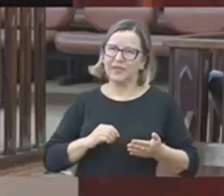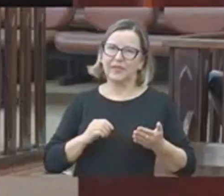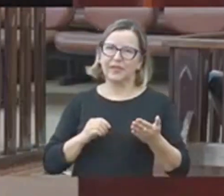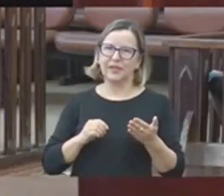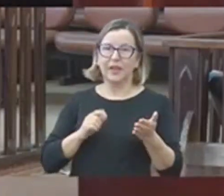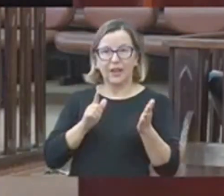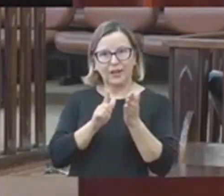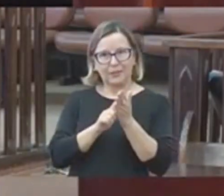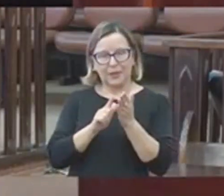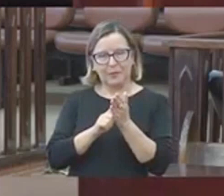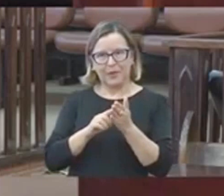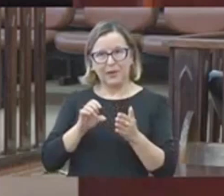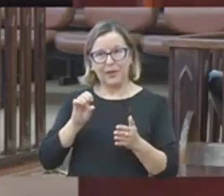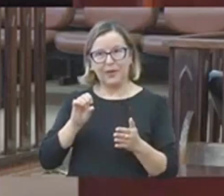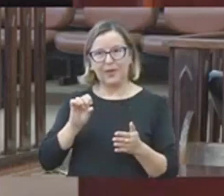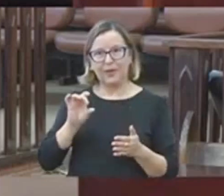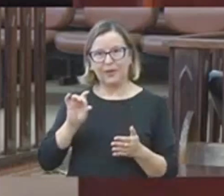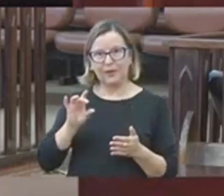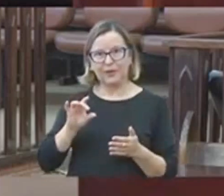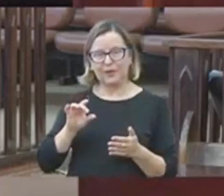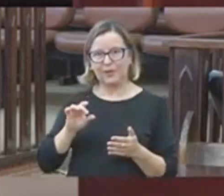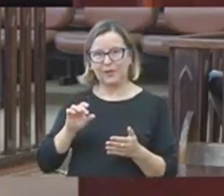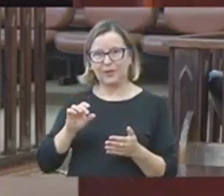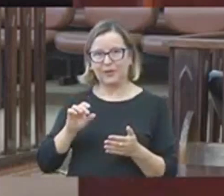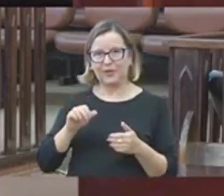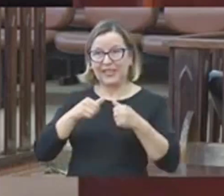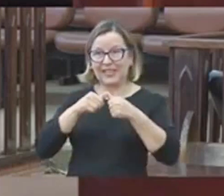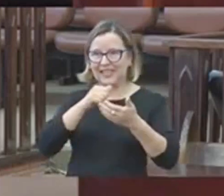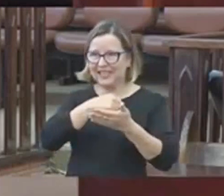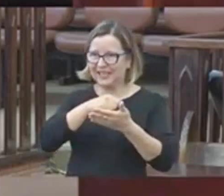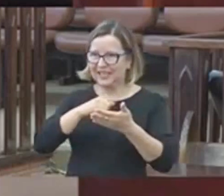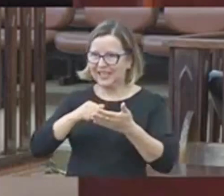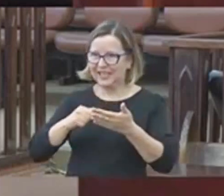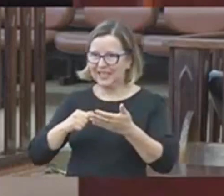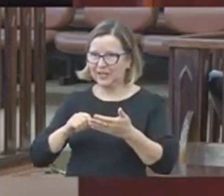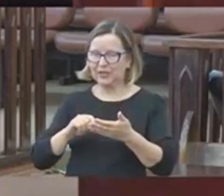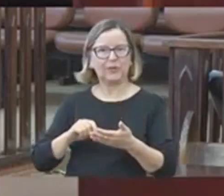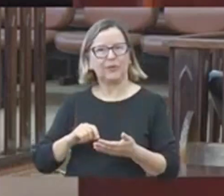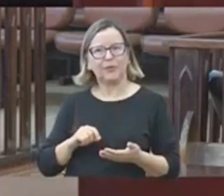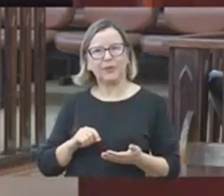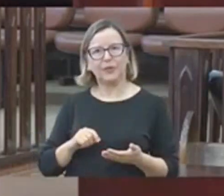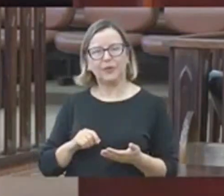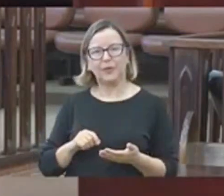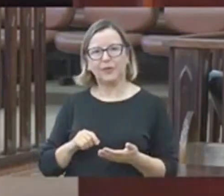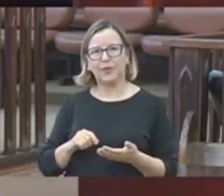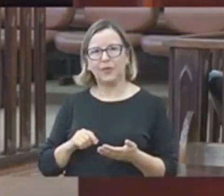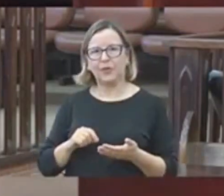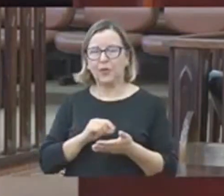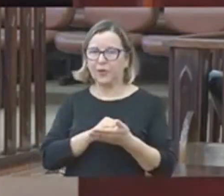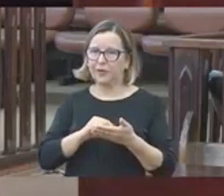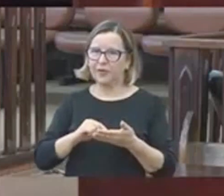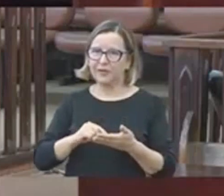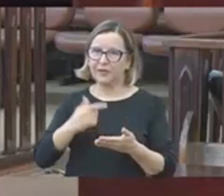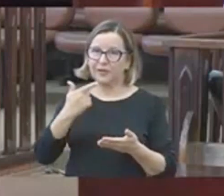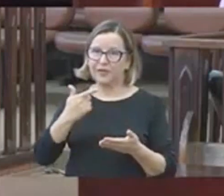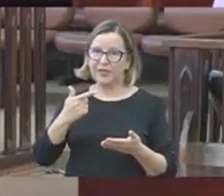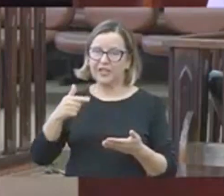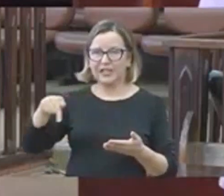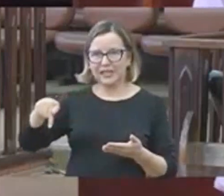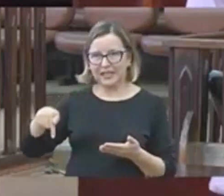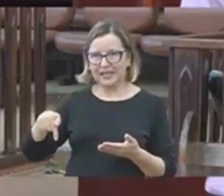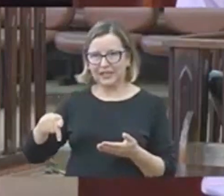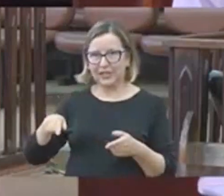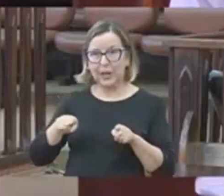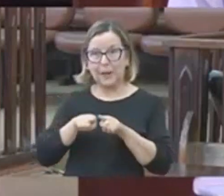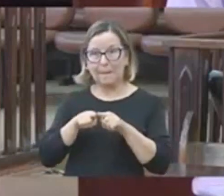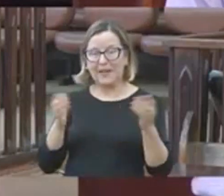1, o versículo 27 do capítulo 1. Mas eu quero ler o versículo anterior